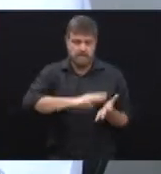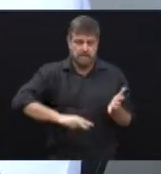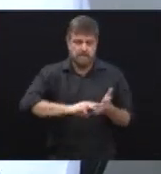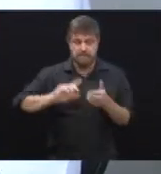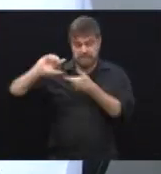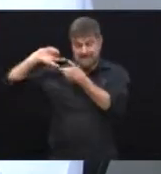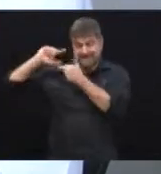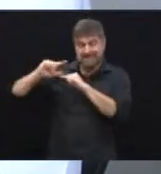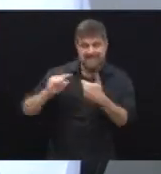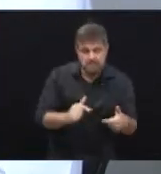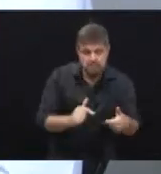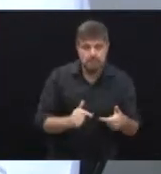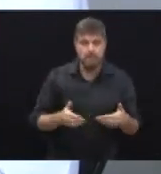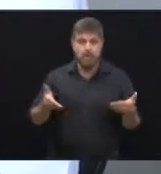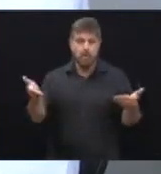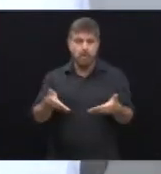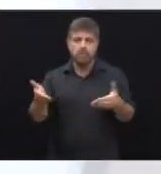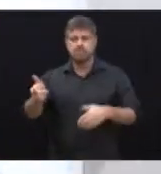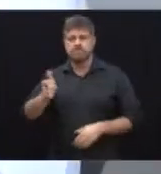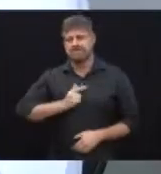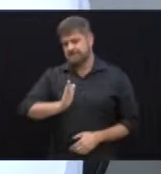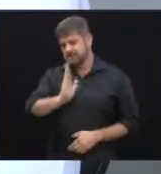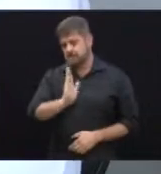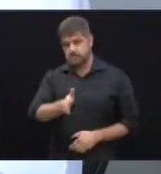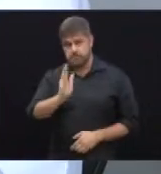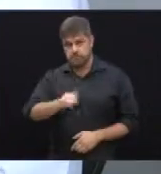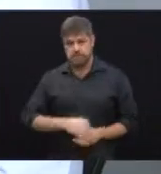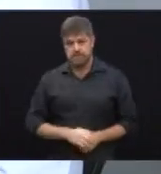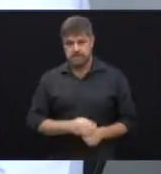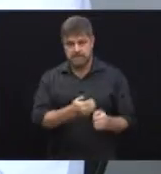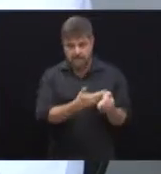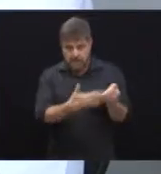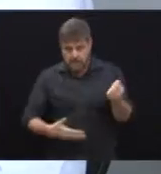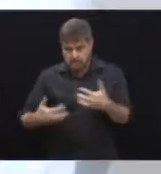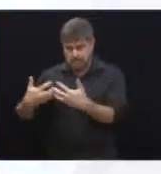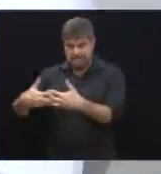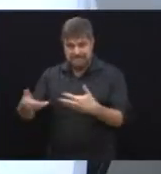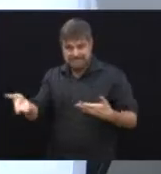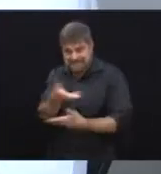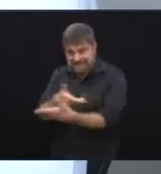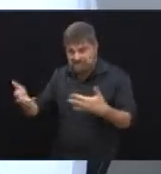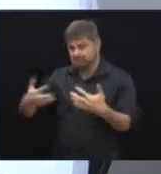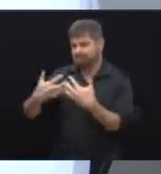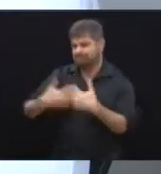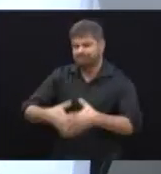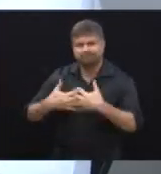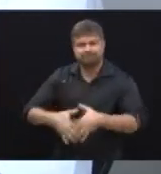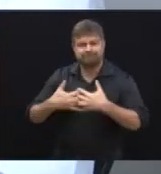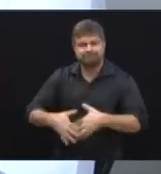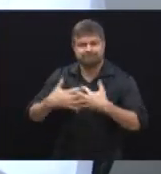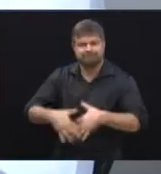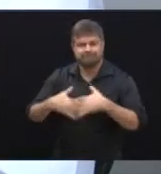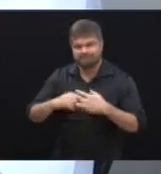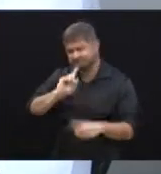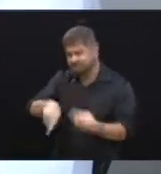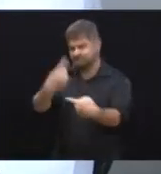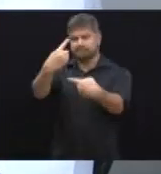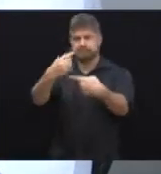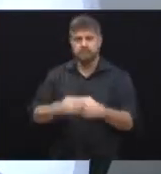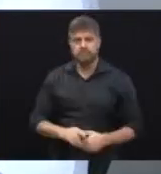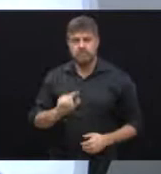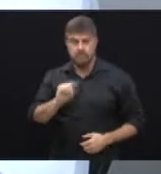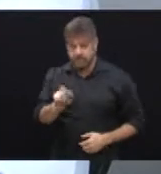hemodiálise convencional e hoje a gente já tem uma hemodiálise de alta eficiência, que a gente fala de alto